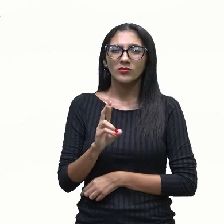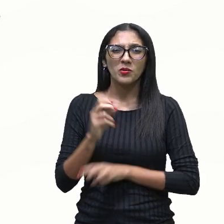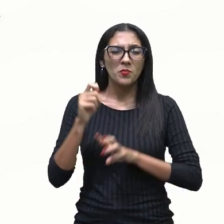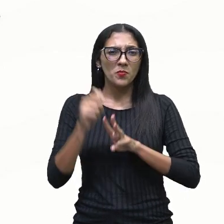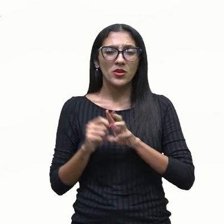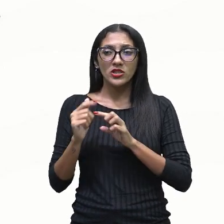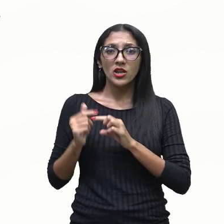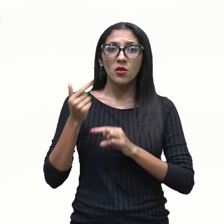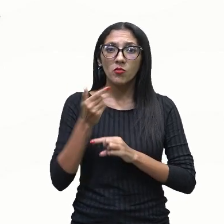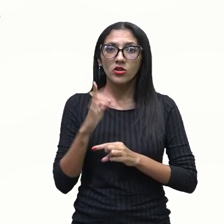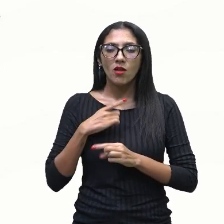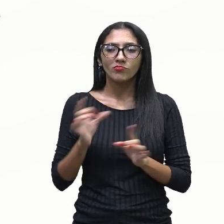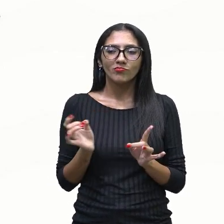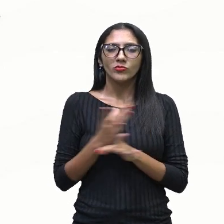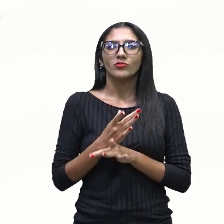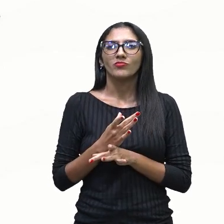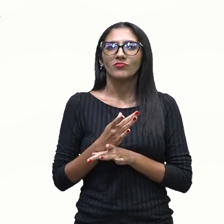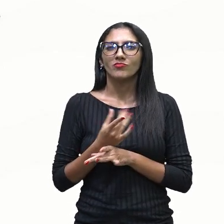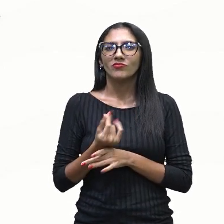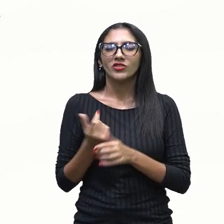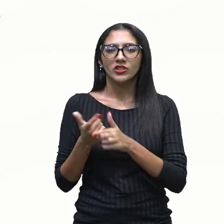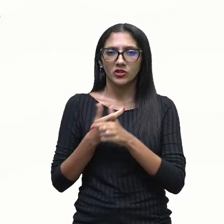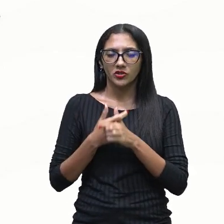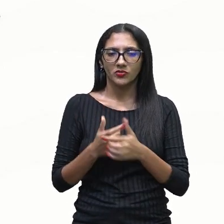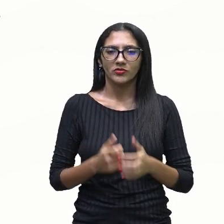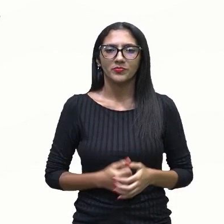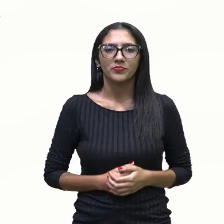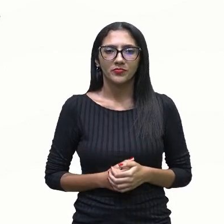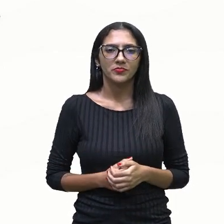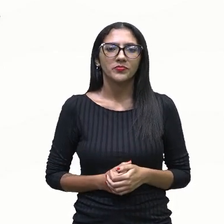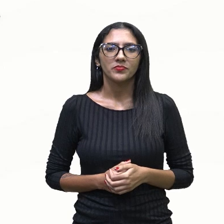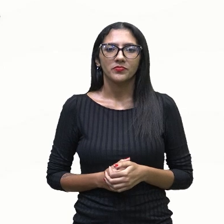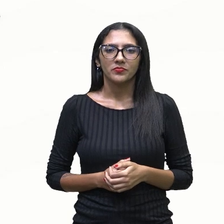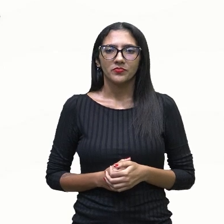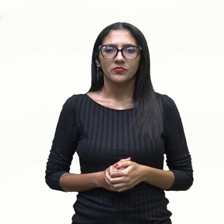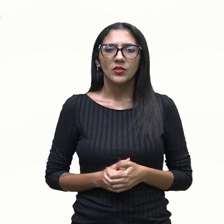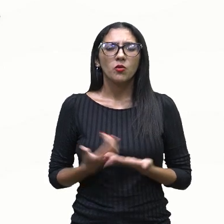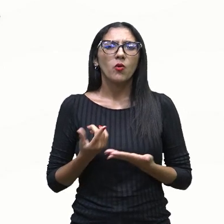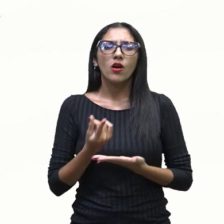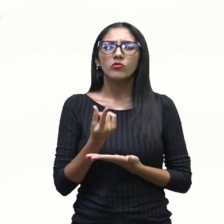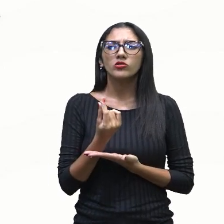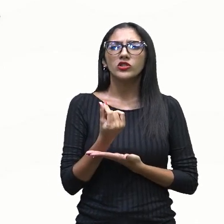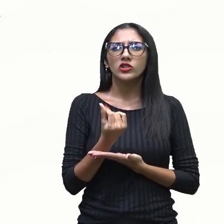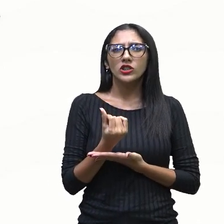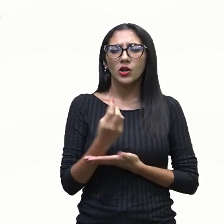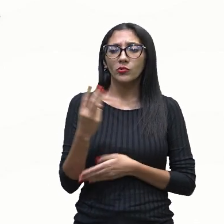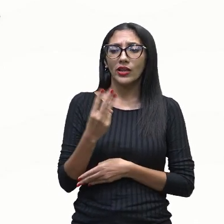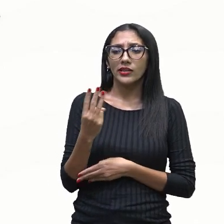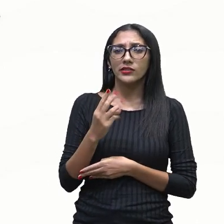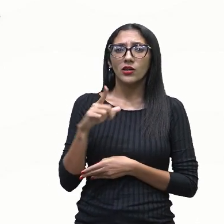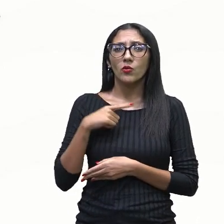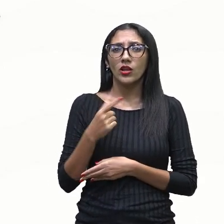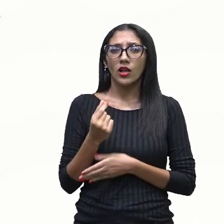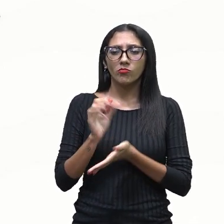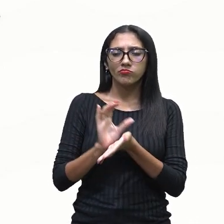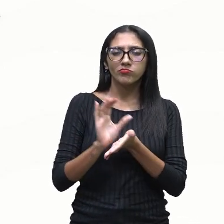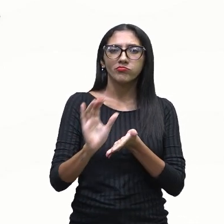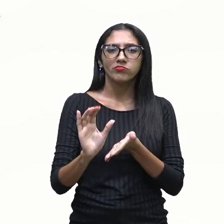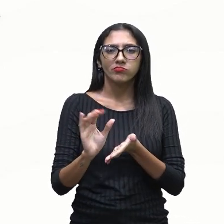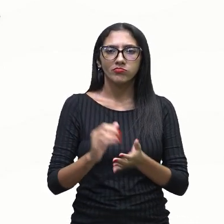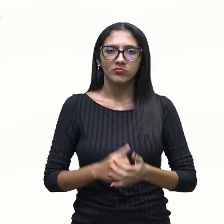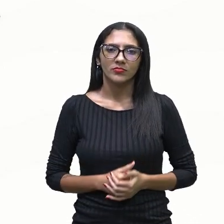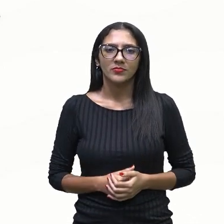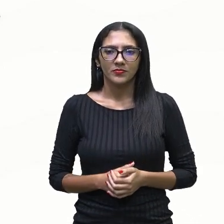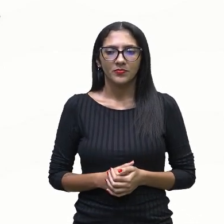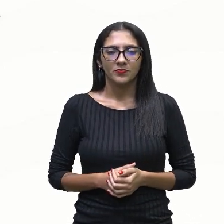dívida. O valor do terceiro depósito feito por Fábio foi ou seja, ele quer saber aqui